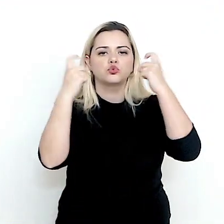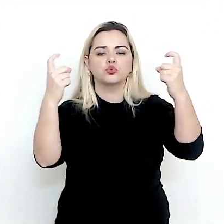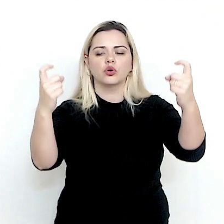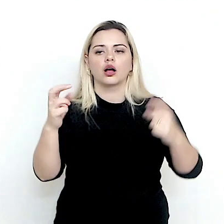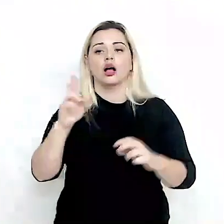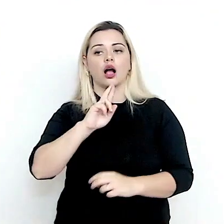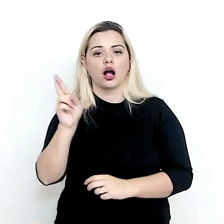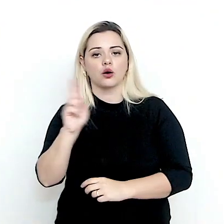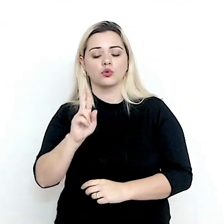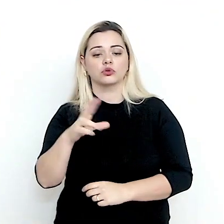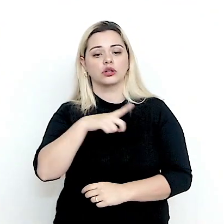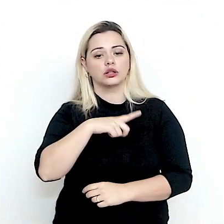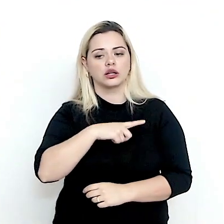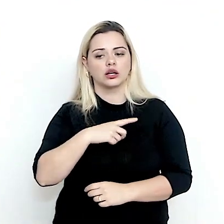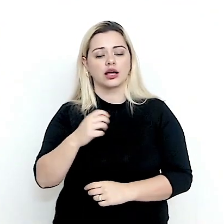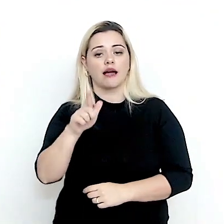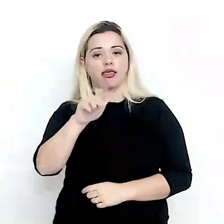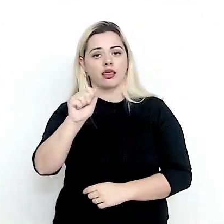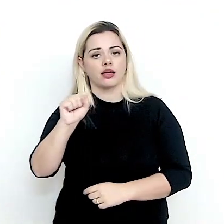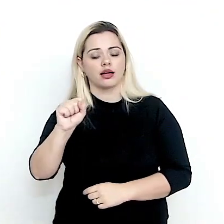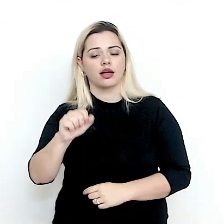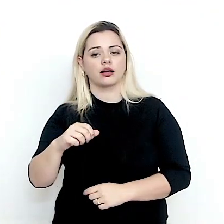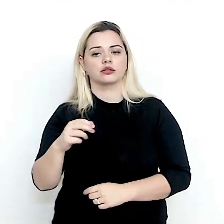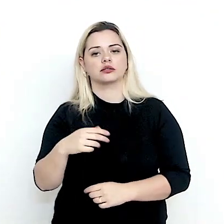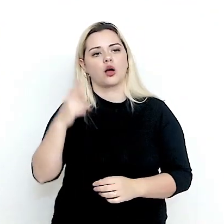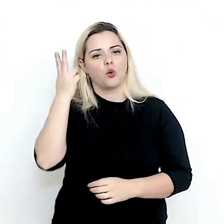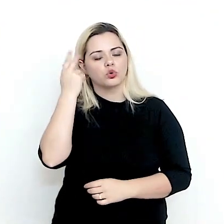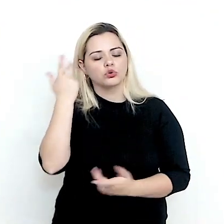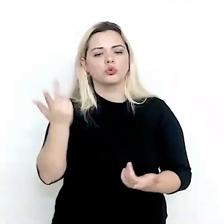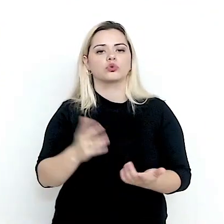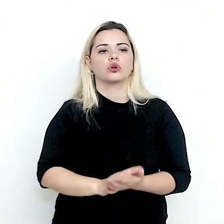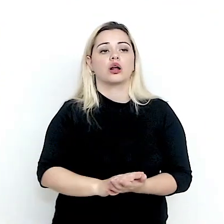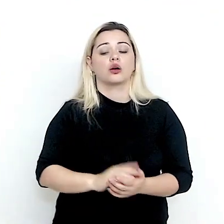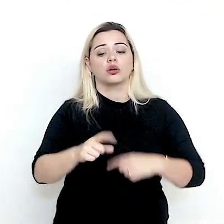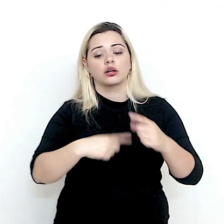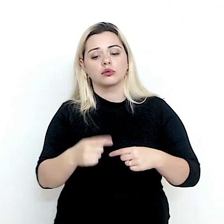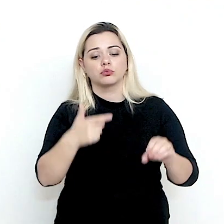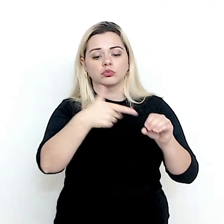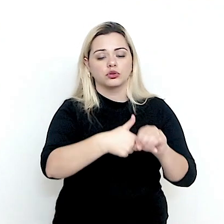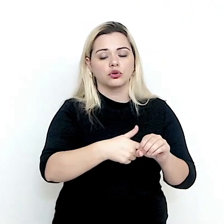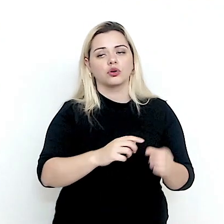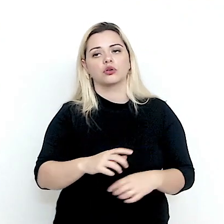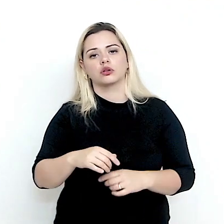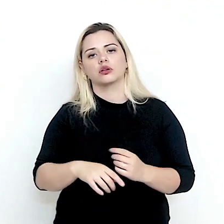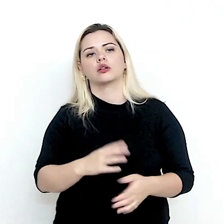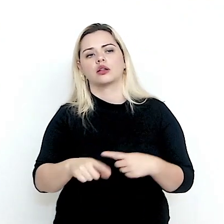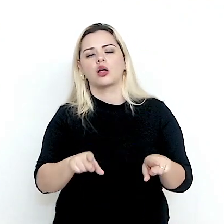maior exportador do mundo de gás natural e o segundo maior de petróleo, depois da Arábia Saudita. Nós temos